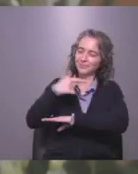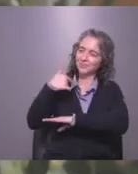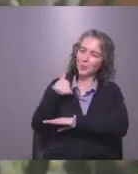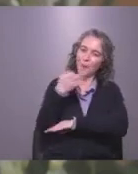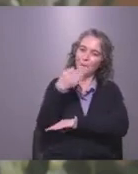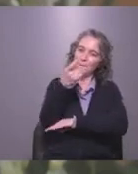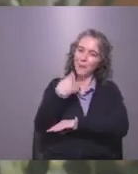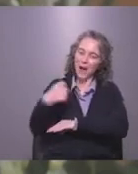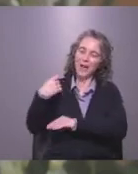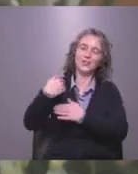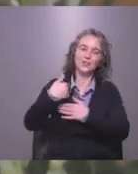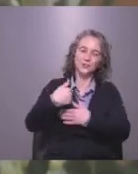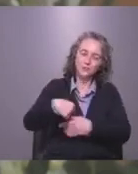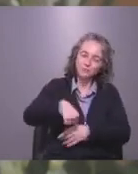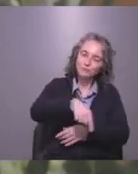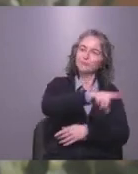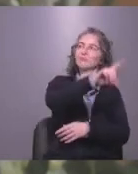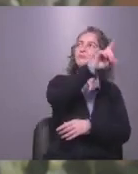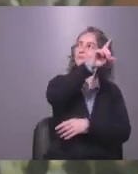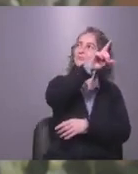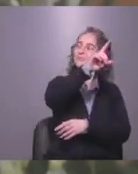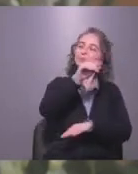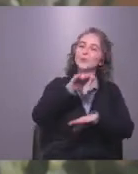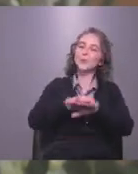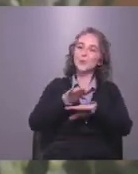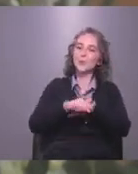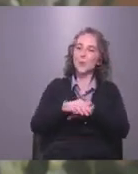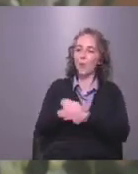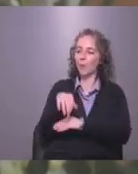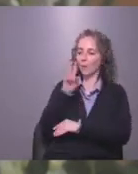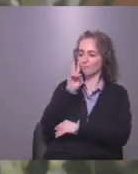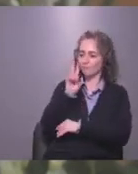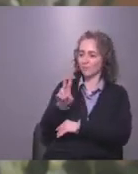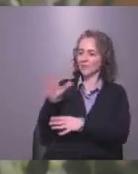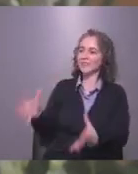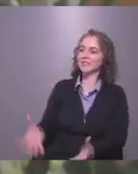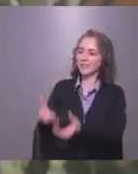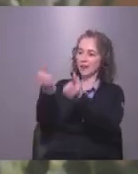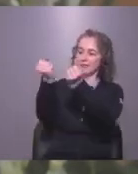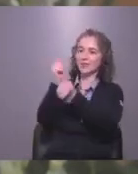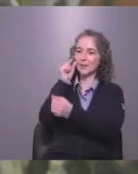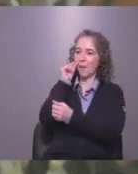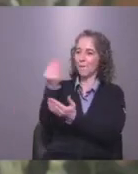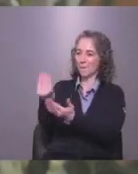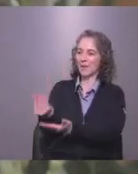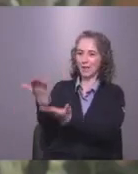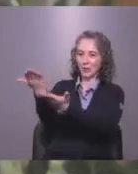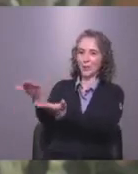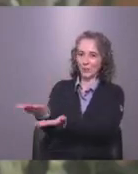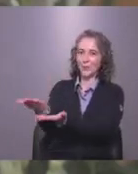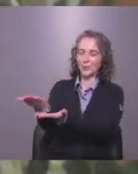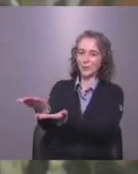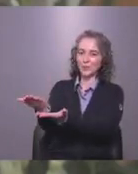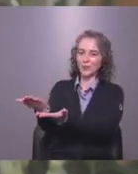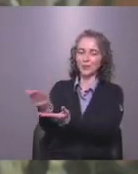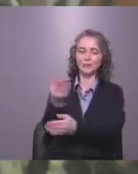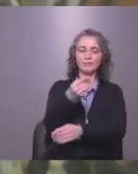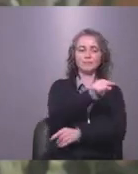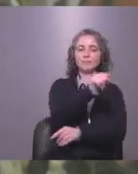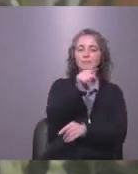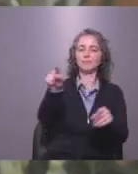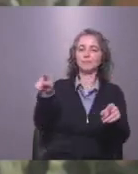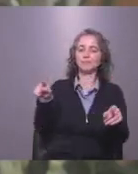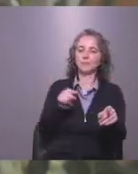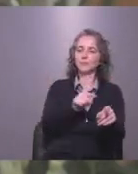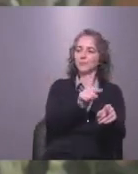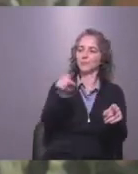porque os meus olhos viram a vossa salvação, que puseste ao alcance de todos os povos, luz para se